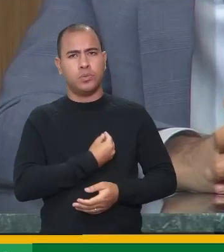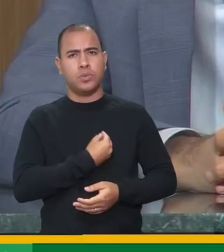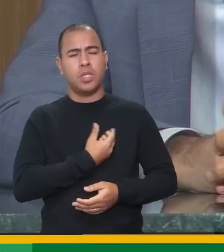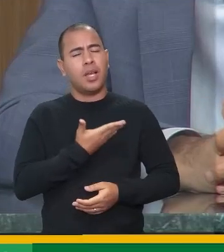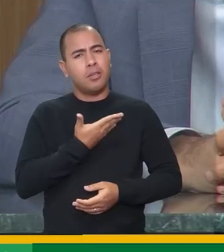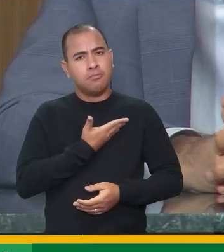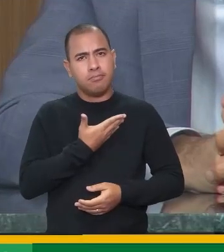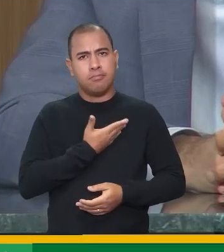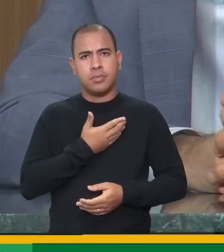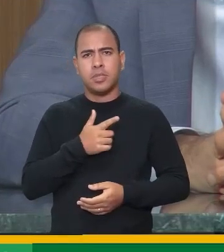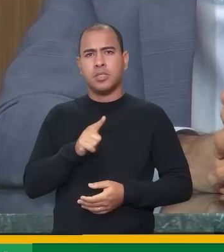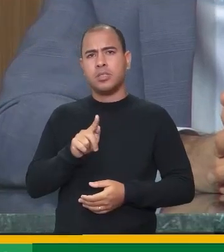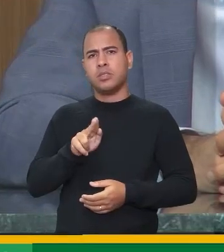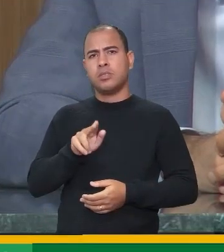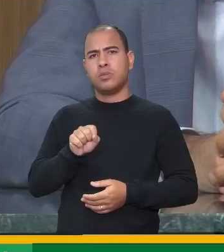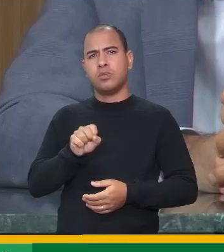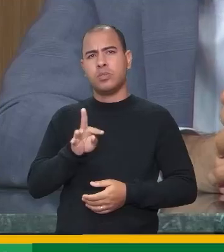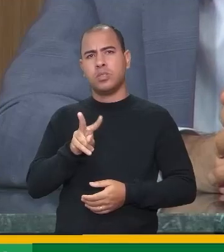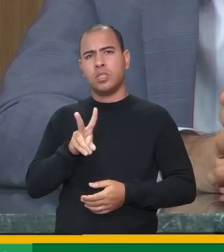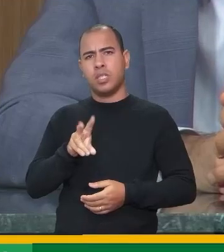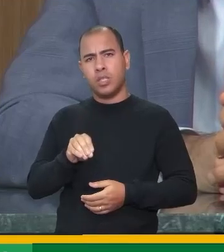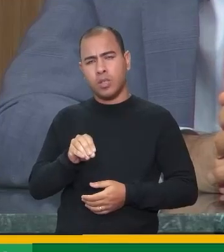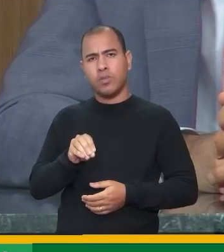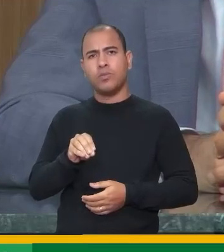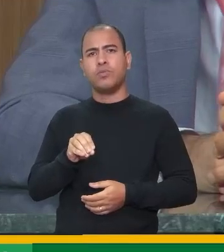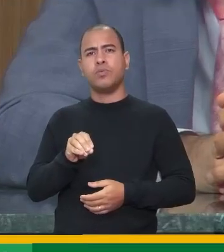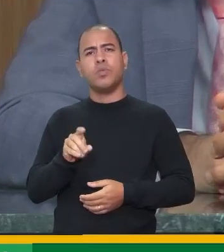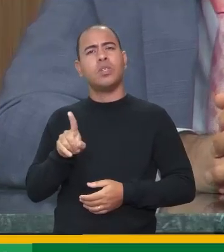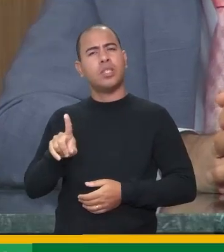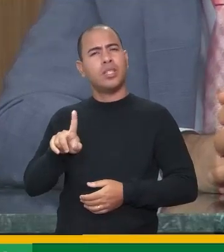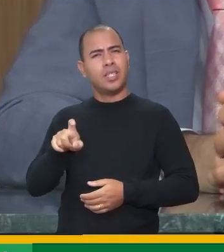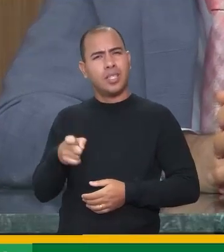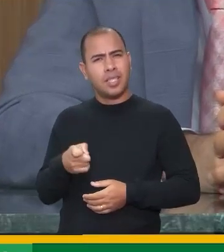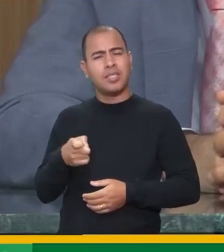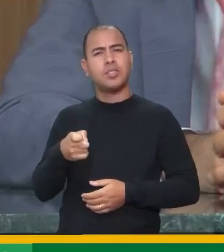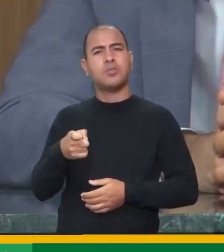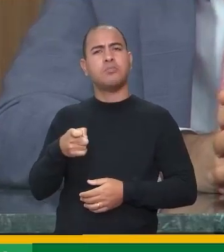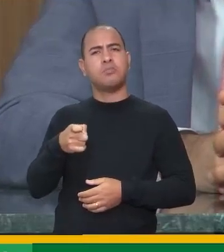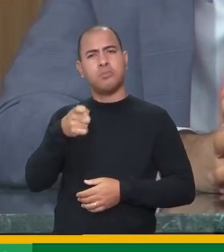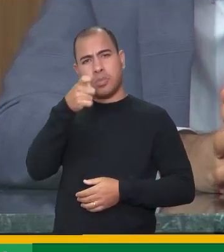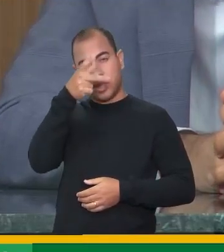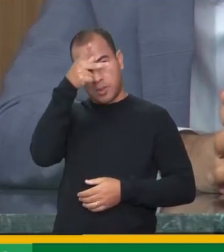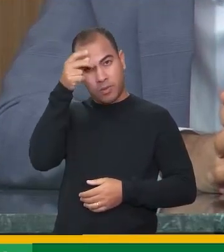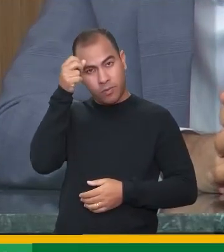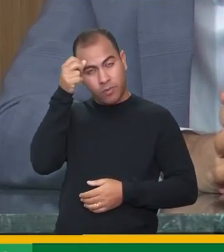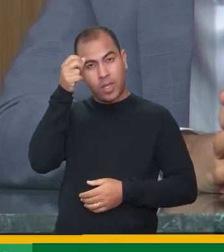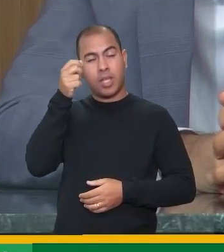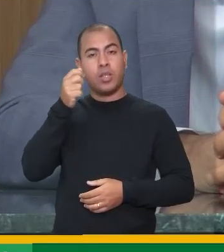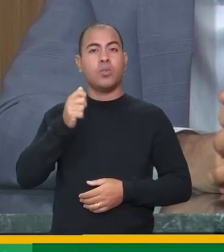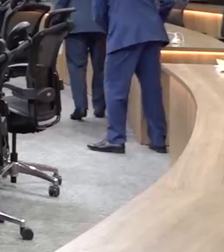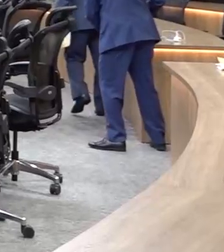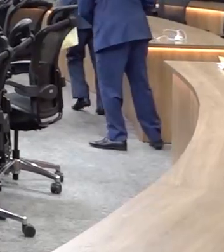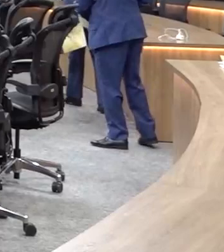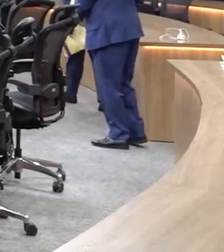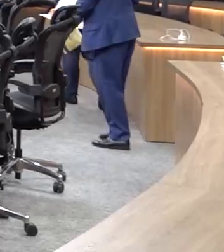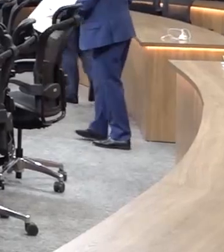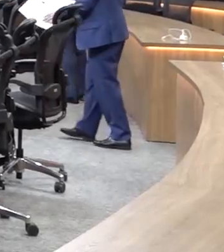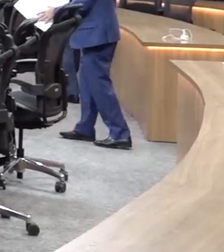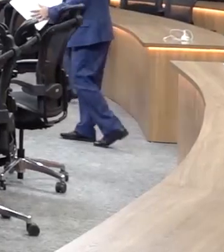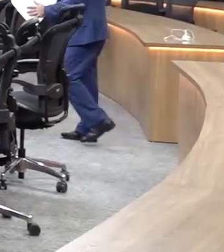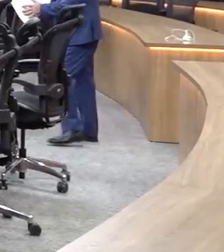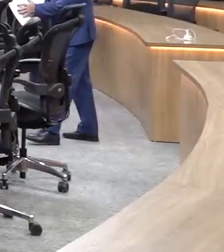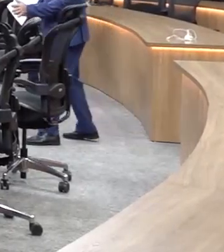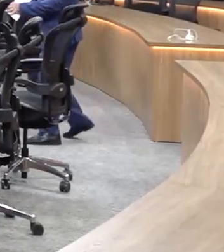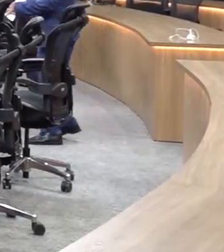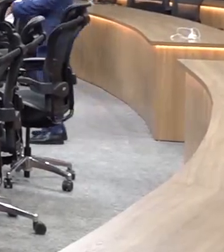o presidente do Parlamento Goiano Deputado Bruno Peixoto abriu a sessão ordinária desta terça-feira na ocasião